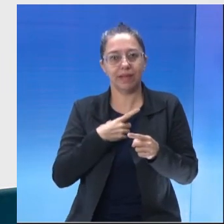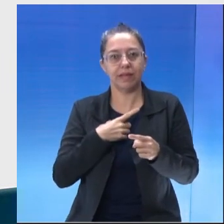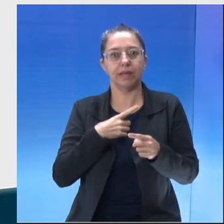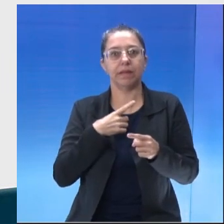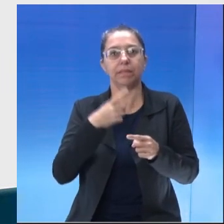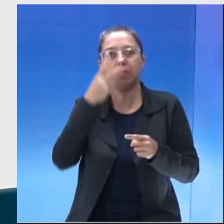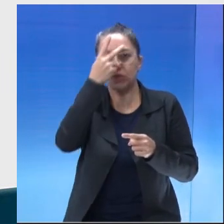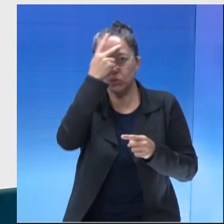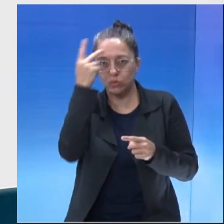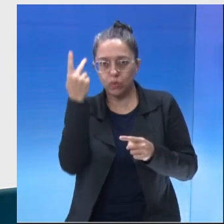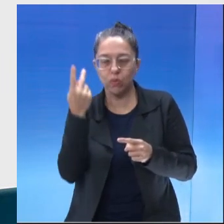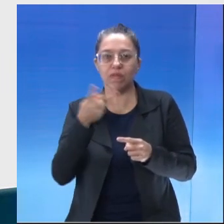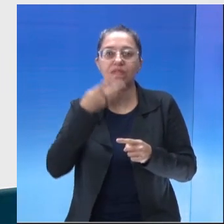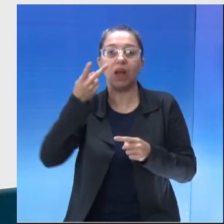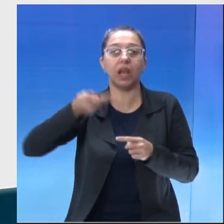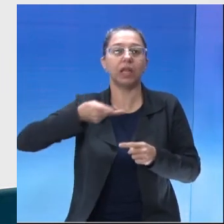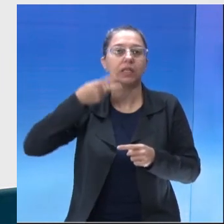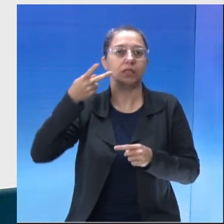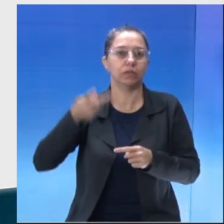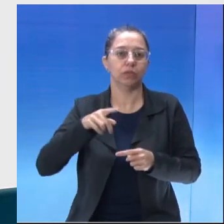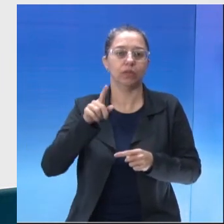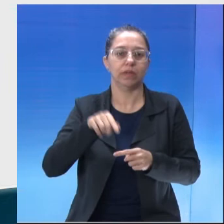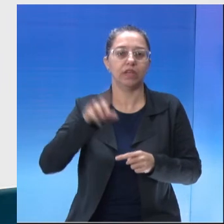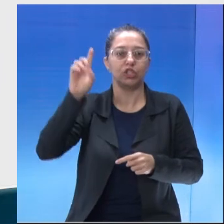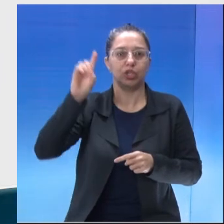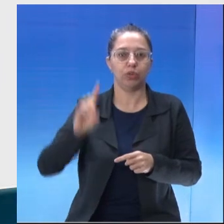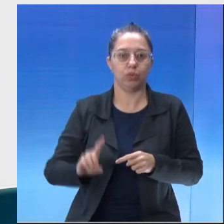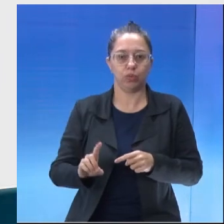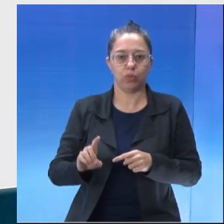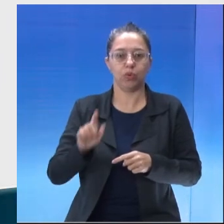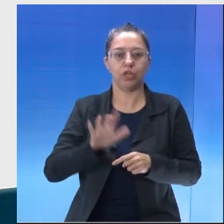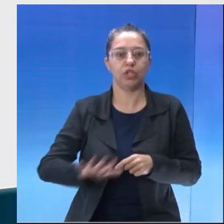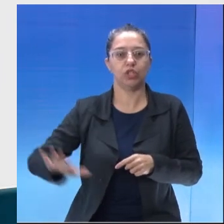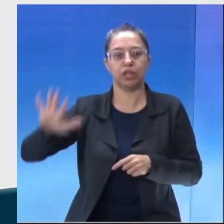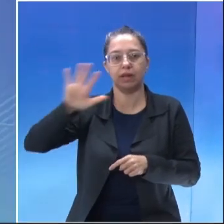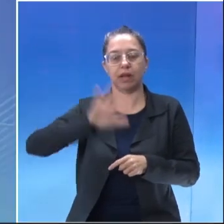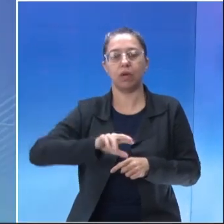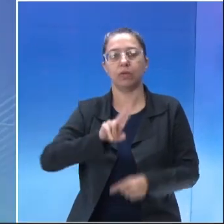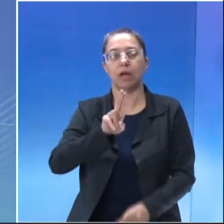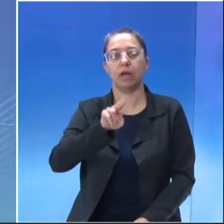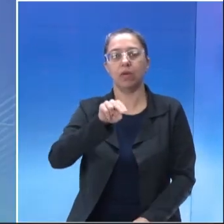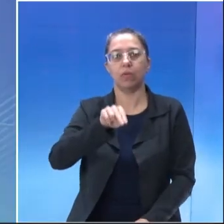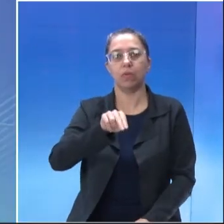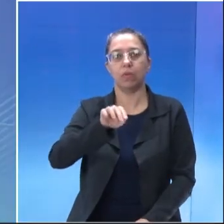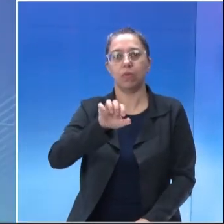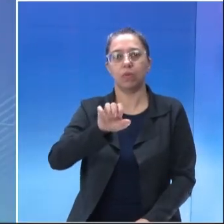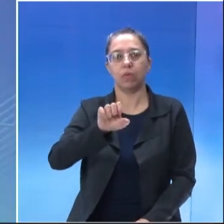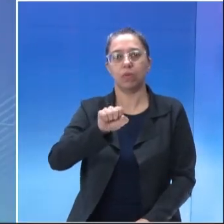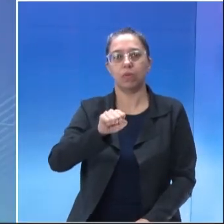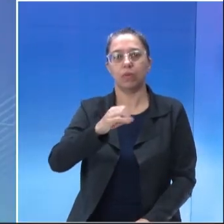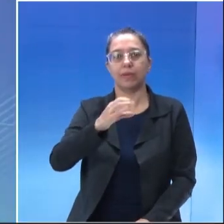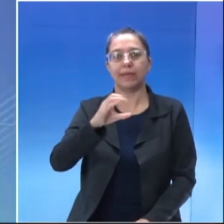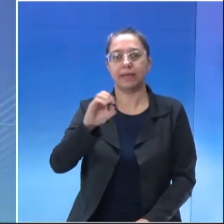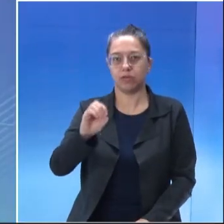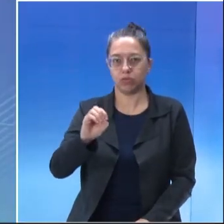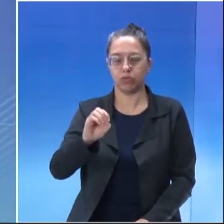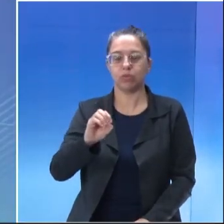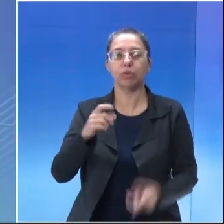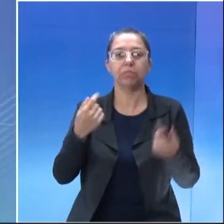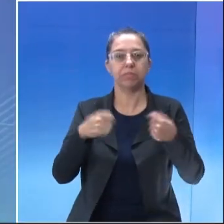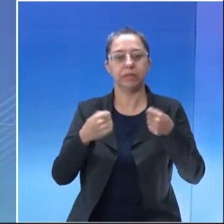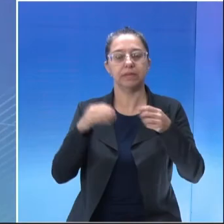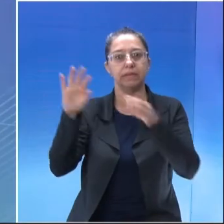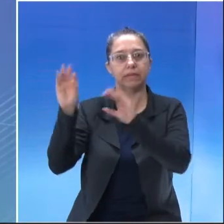caso, né, a diretora-geral da Unesco, que ela aponta. Então, quando ela aponta, como ela diz, é uma fala dela, uma escrita dela, tem que vir